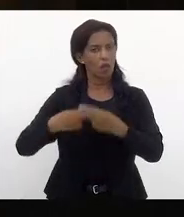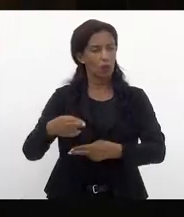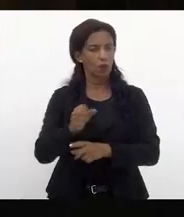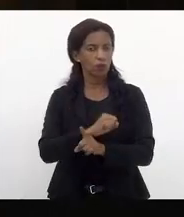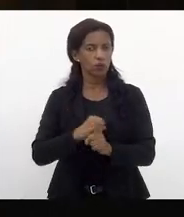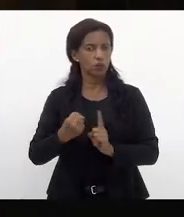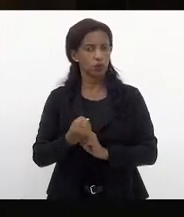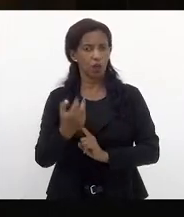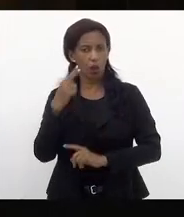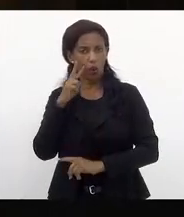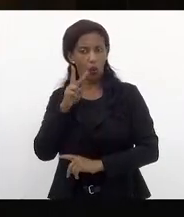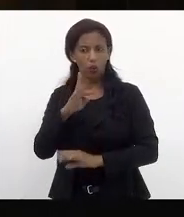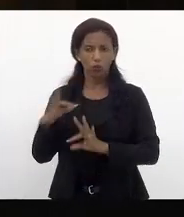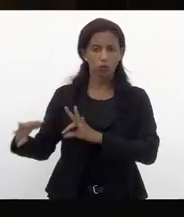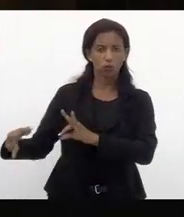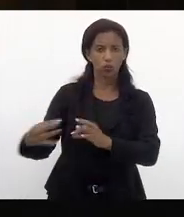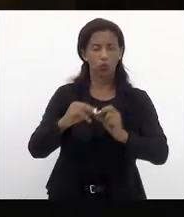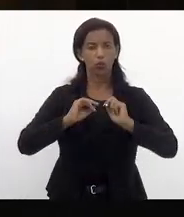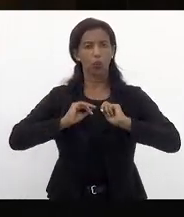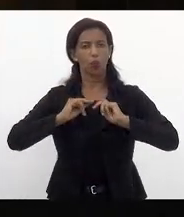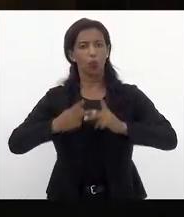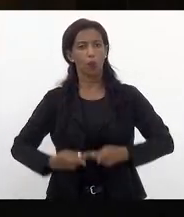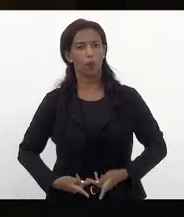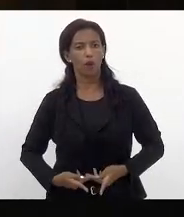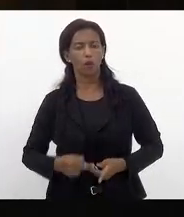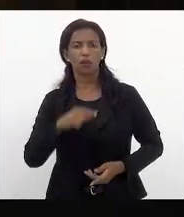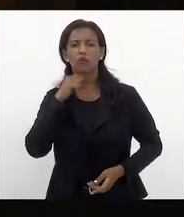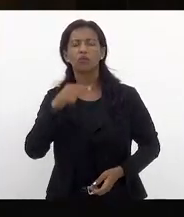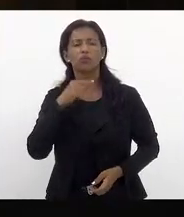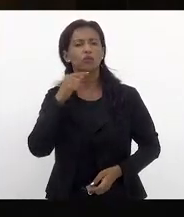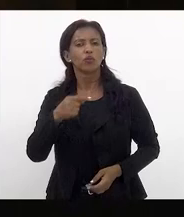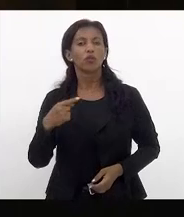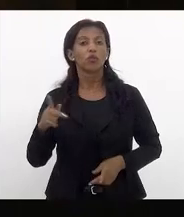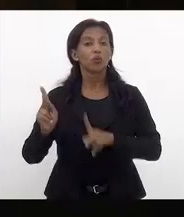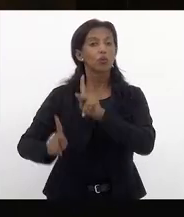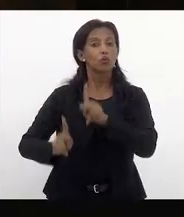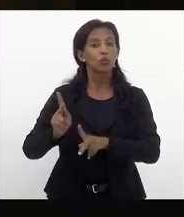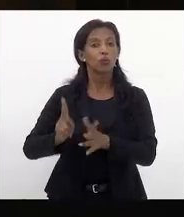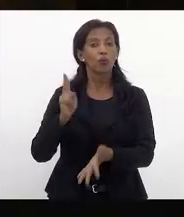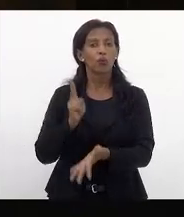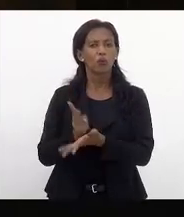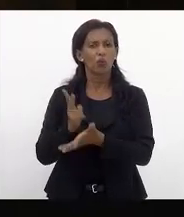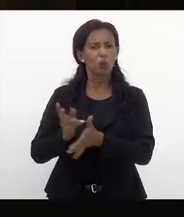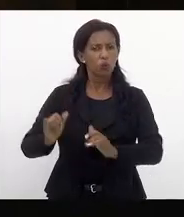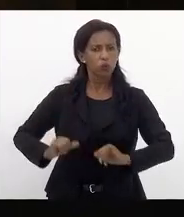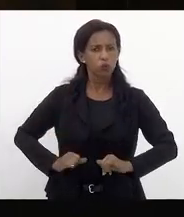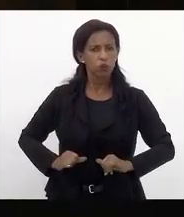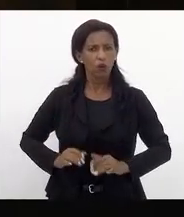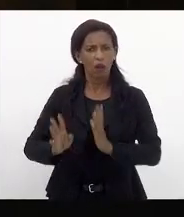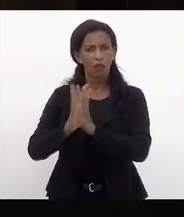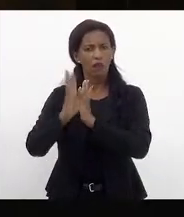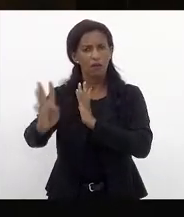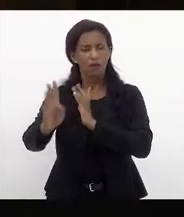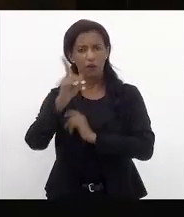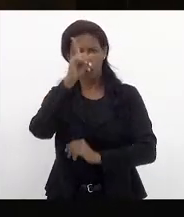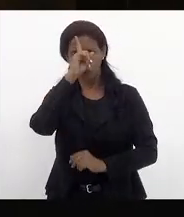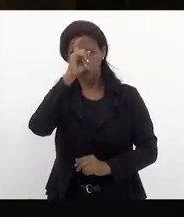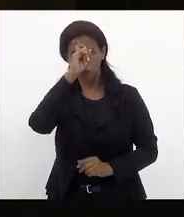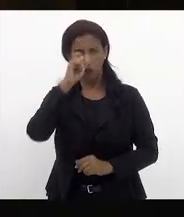social sem olhar todos como humanos. Não adianta que o nosso povo continue padecendo na fila dos